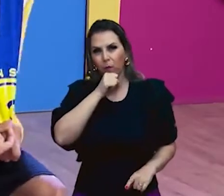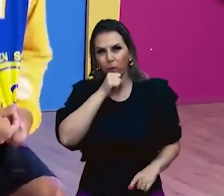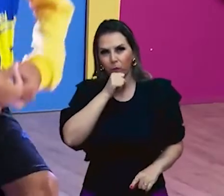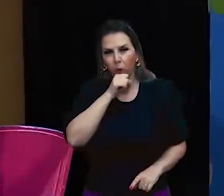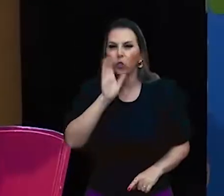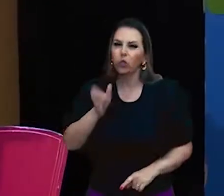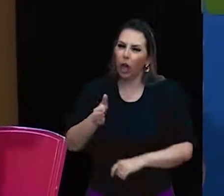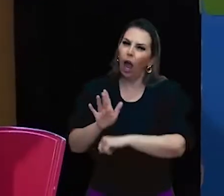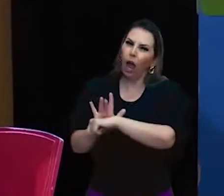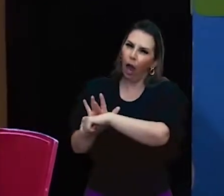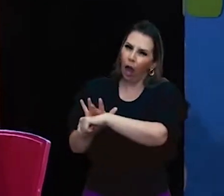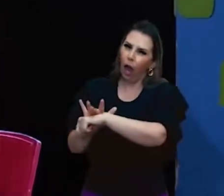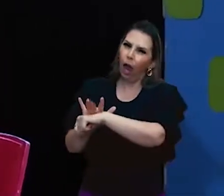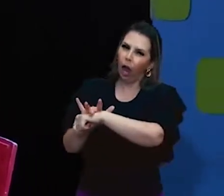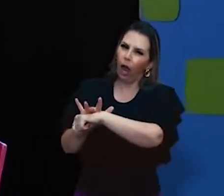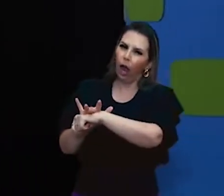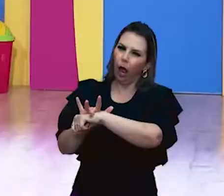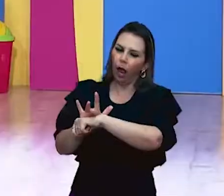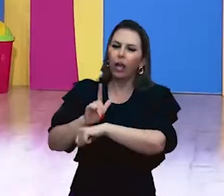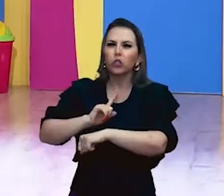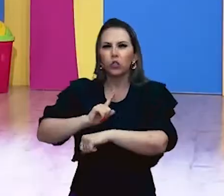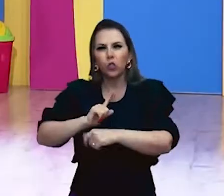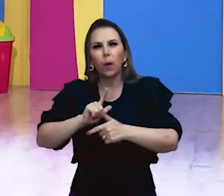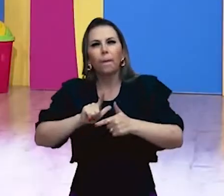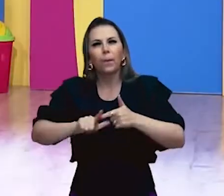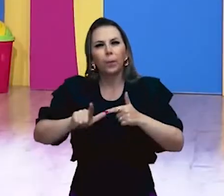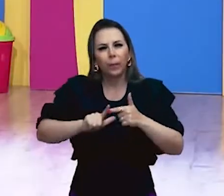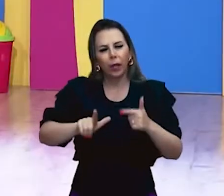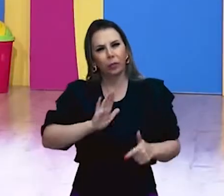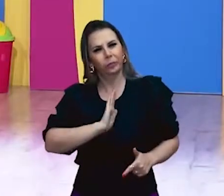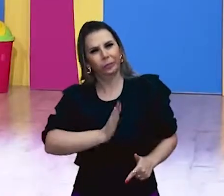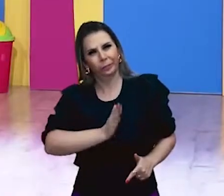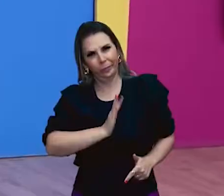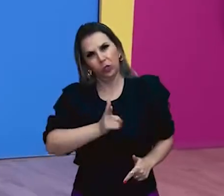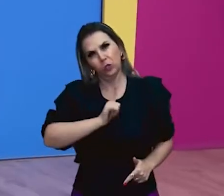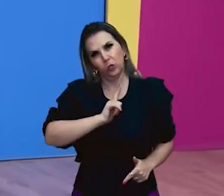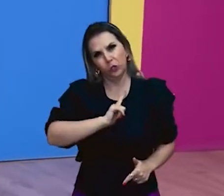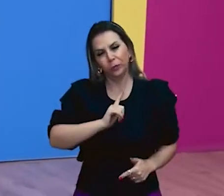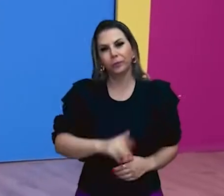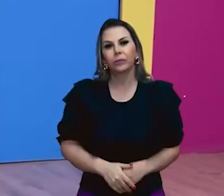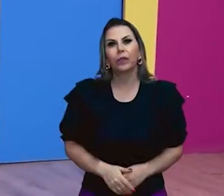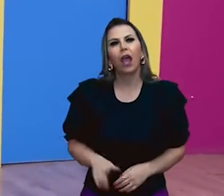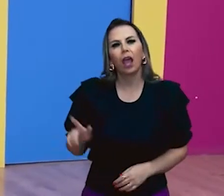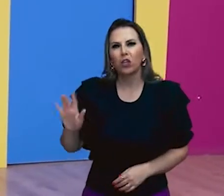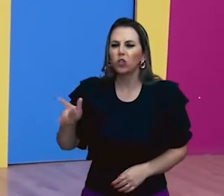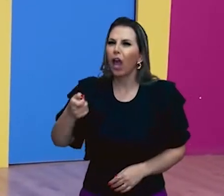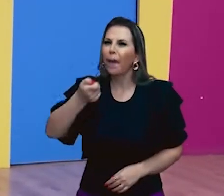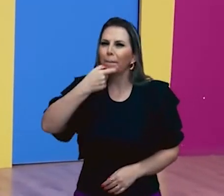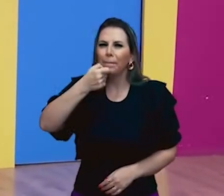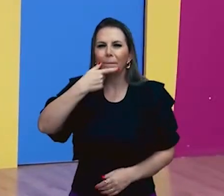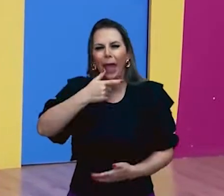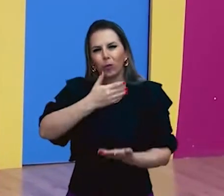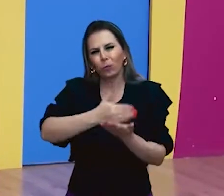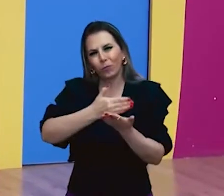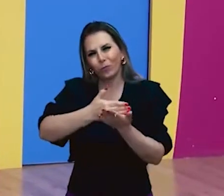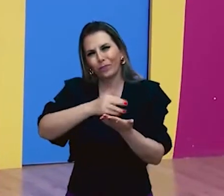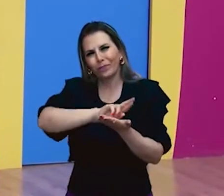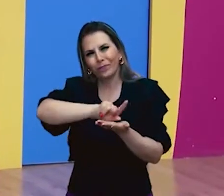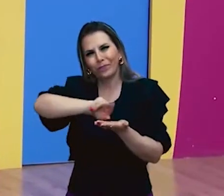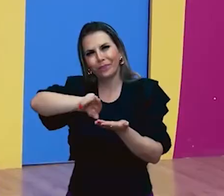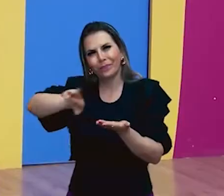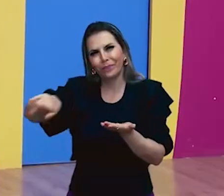ela já era meio doente, sabe? Ela tinha alguns problemas no coração, e aí ela já tomava muitos